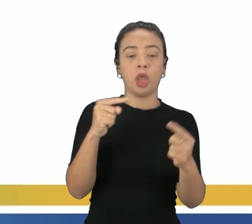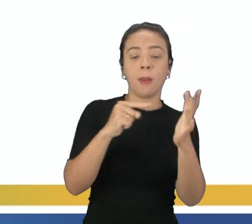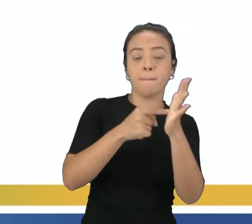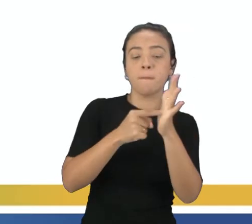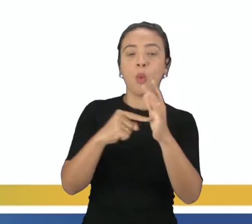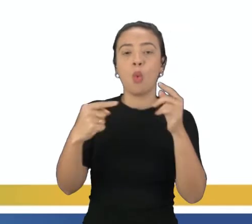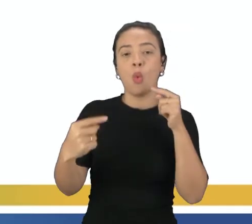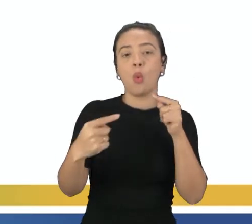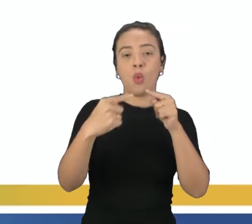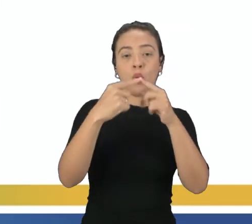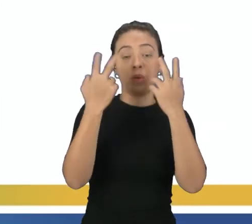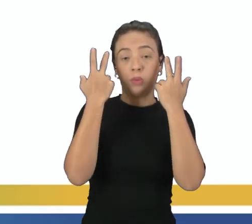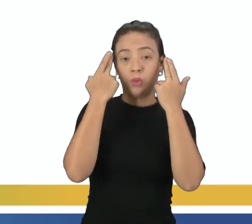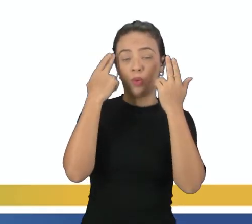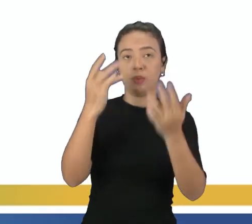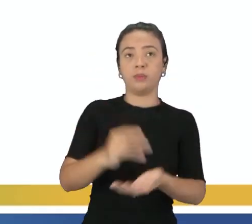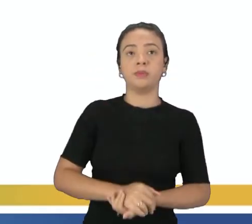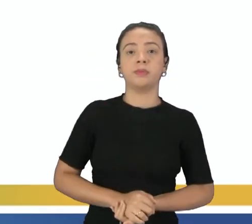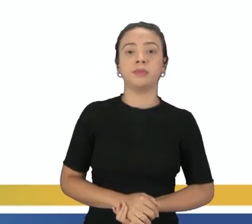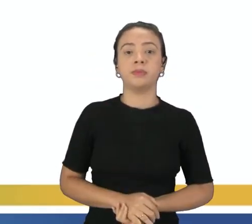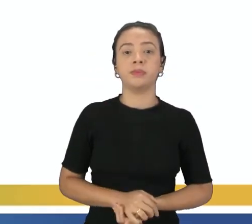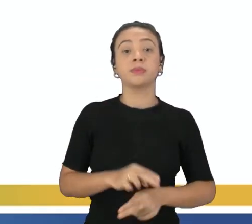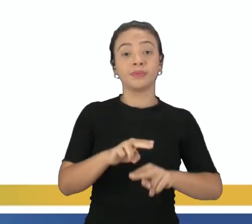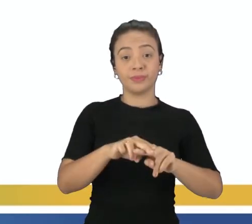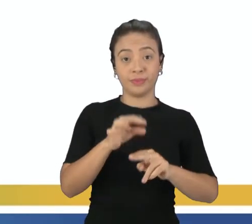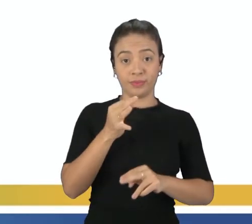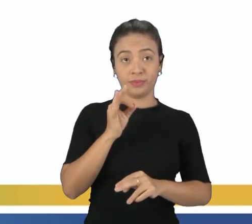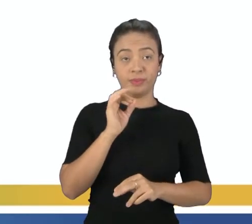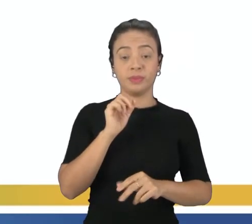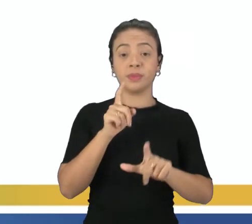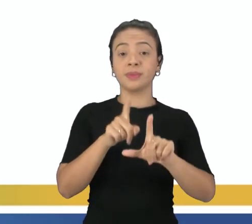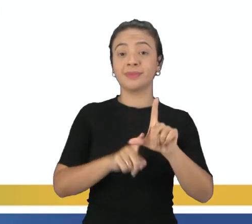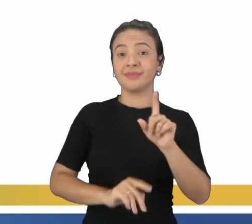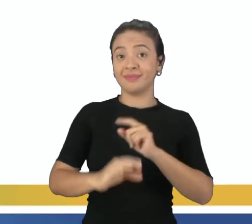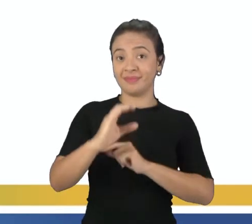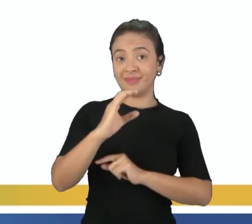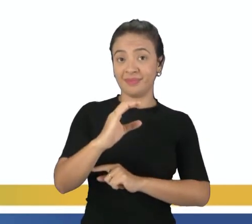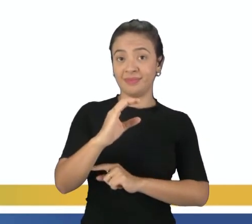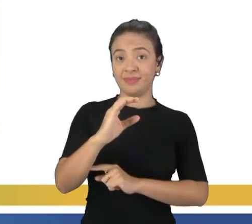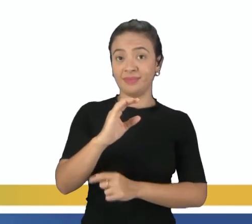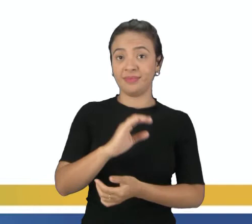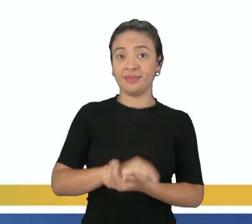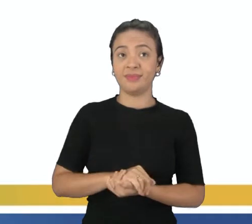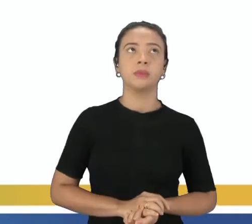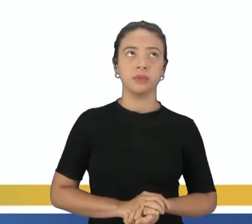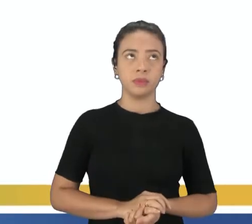pontos em comum, certinho? Então, a nossa opção correta seria a letra C.